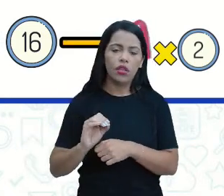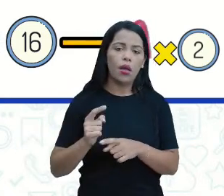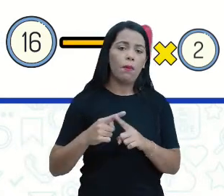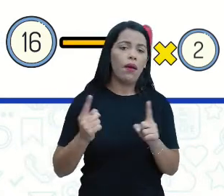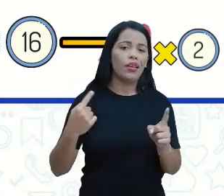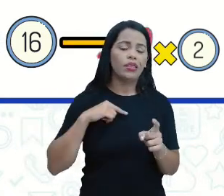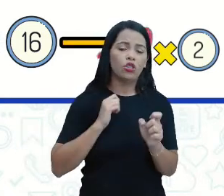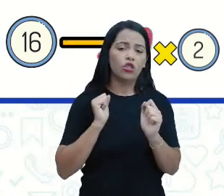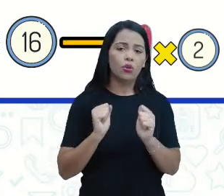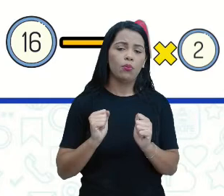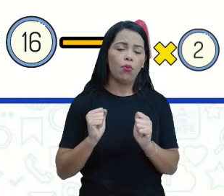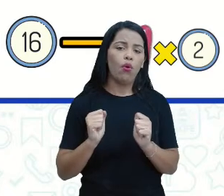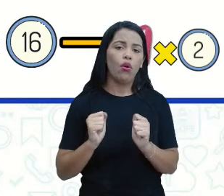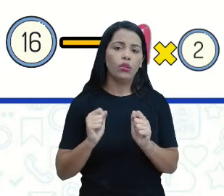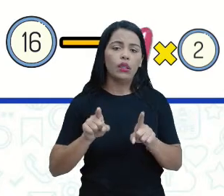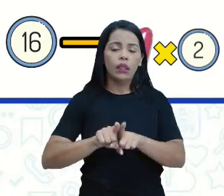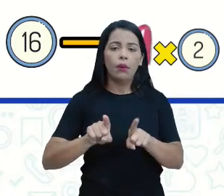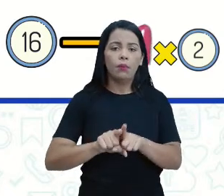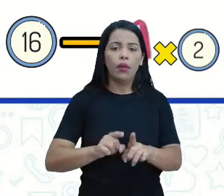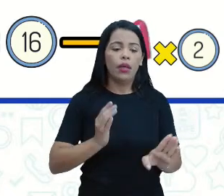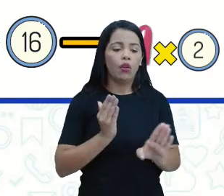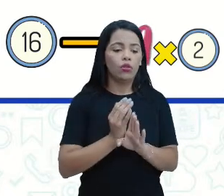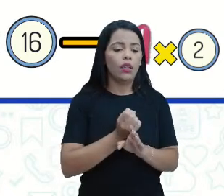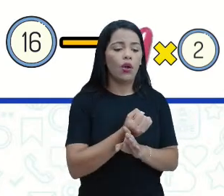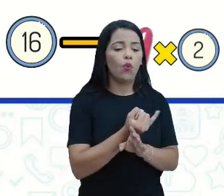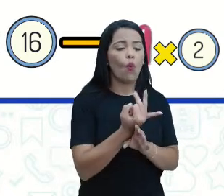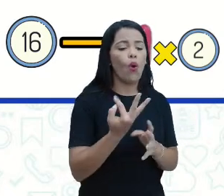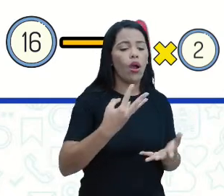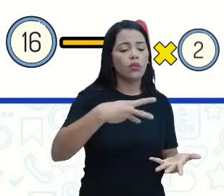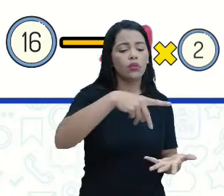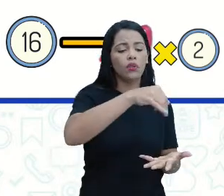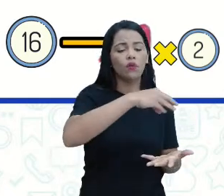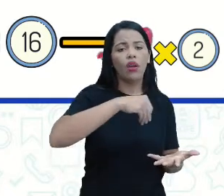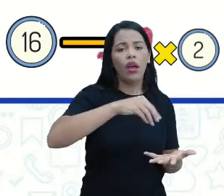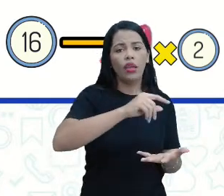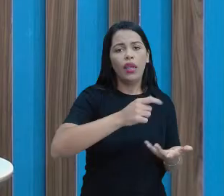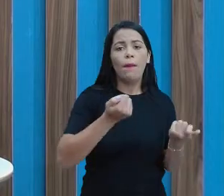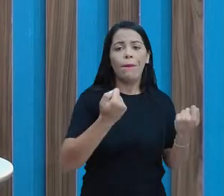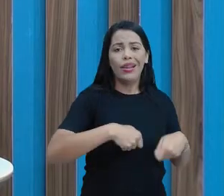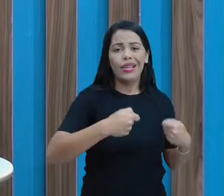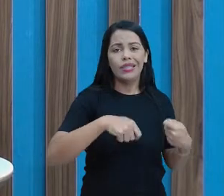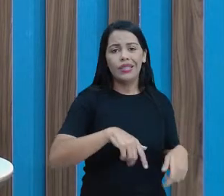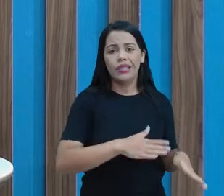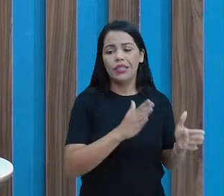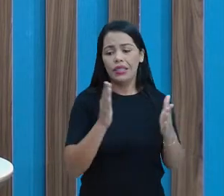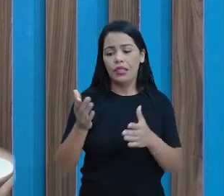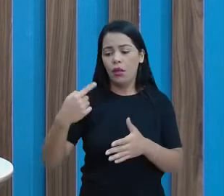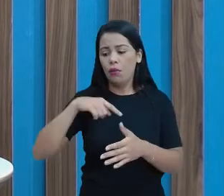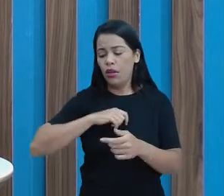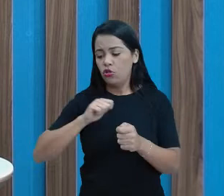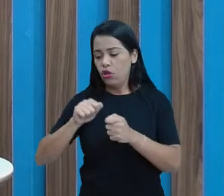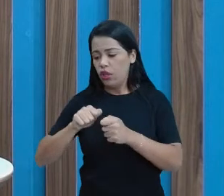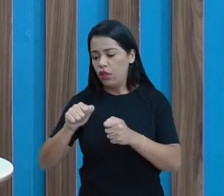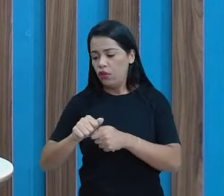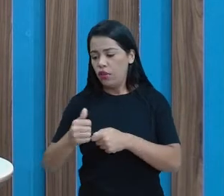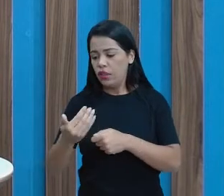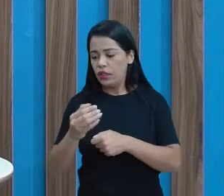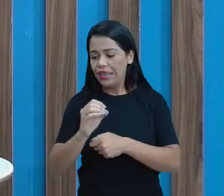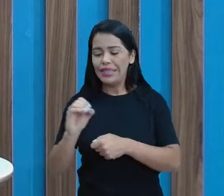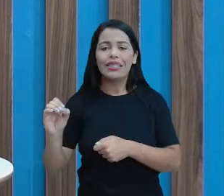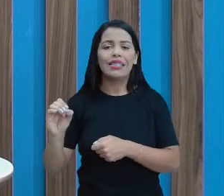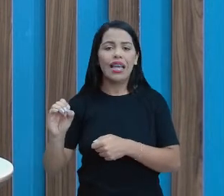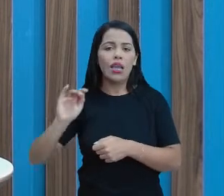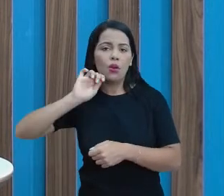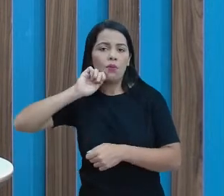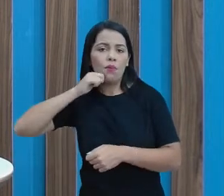também quantas farinhas são necessárias para a gente fazer 100 pães, por exemplo, certo? Então, a gente consegue trabalhar, quando